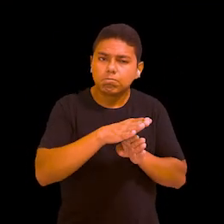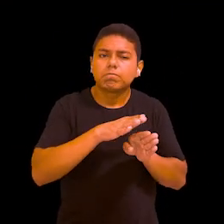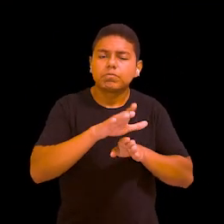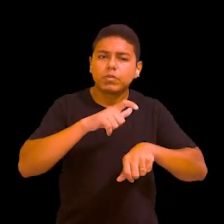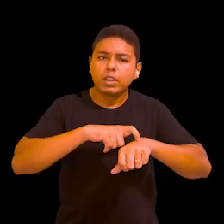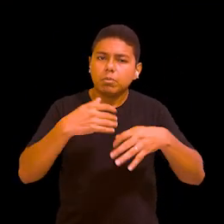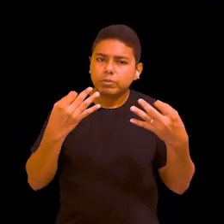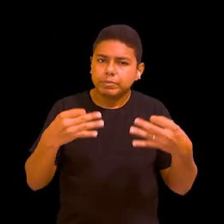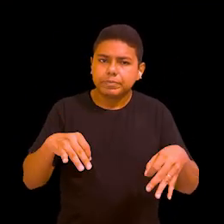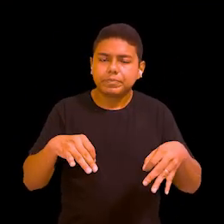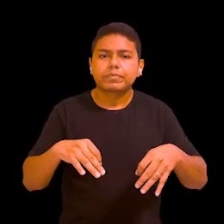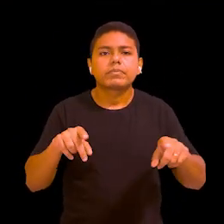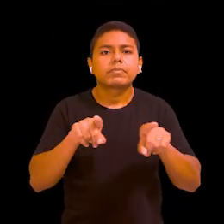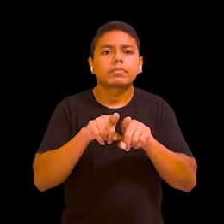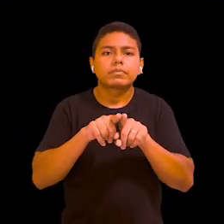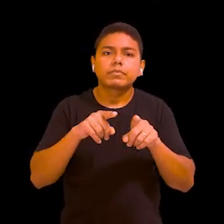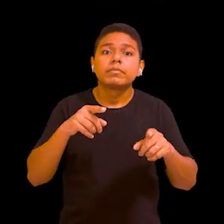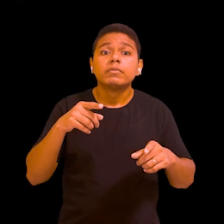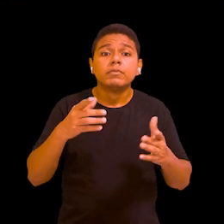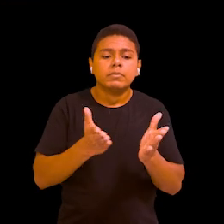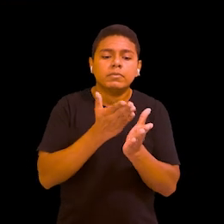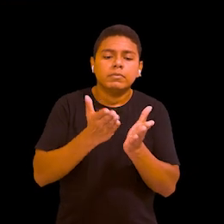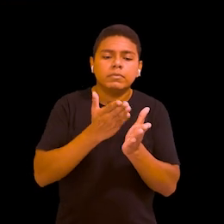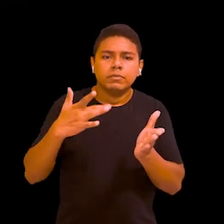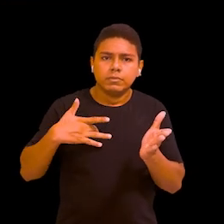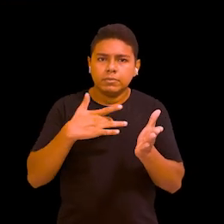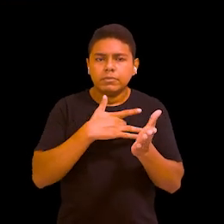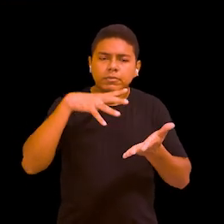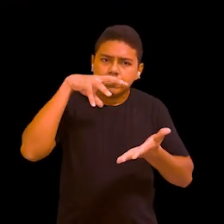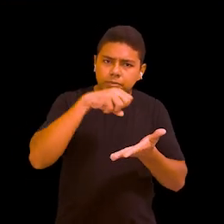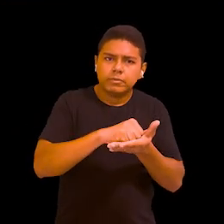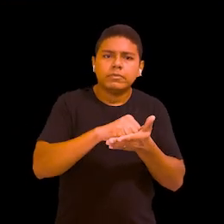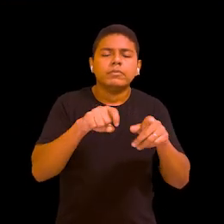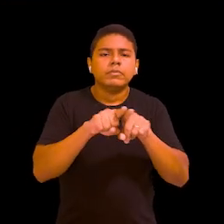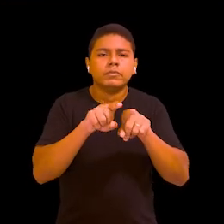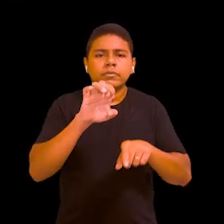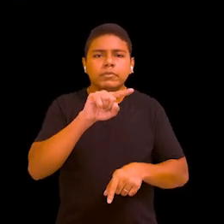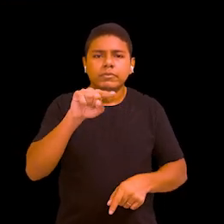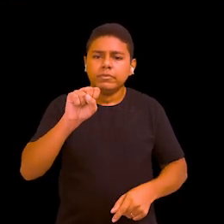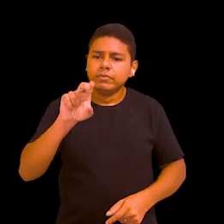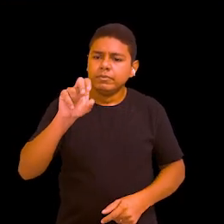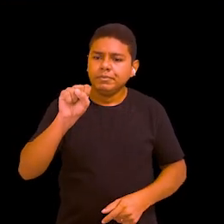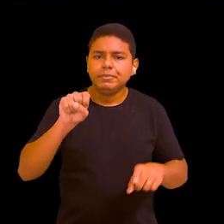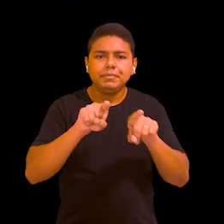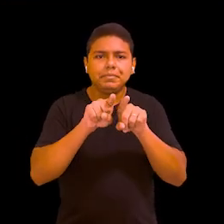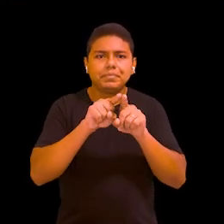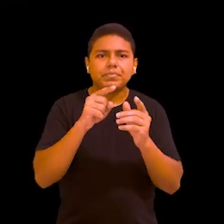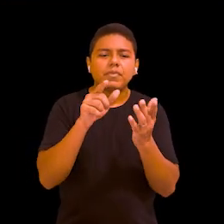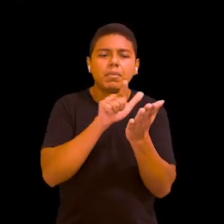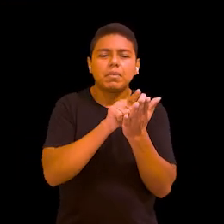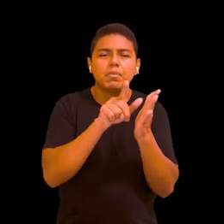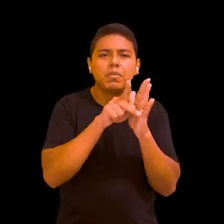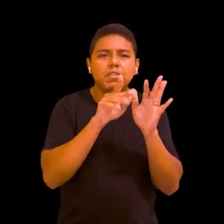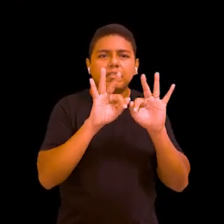em tempo oportuno e registrar na caderneta de saúde e no ESUS ou no prontuário da